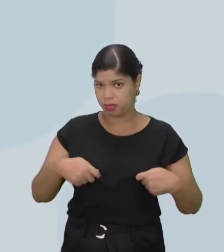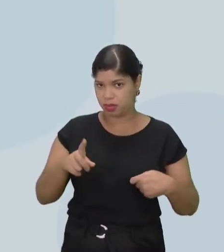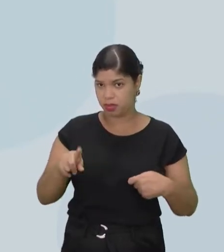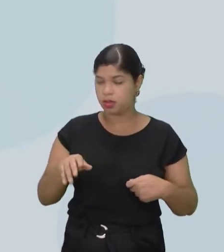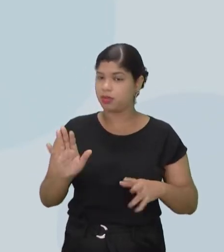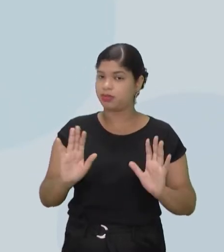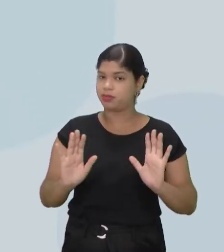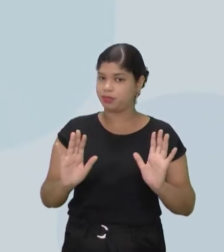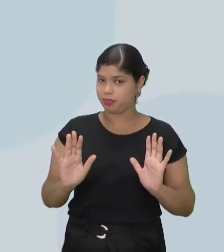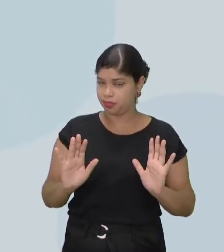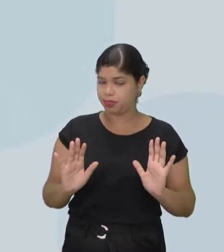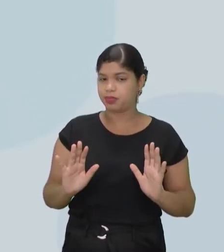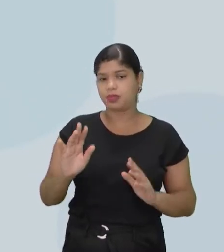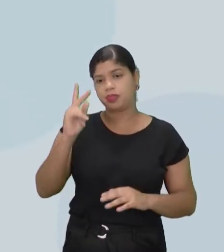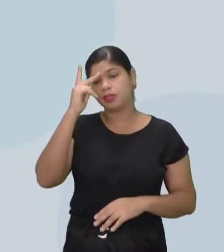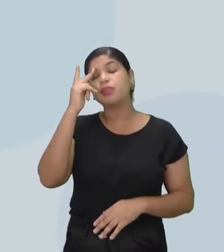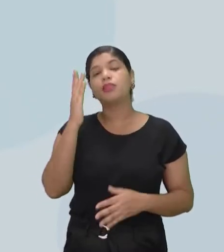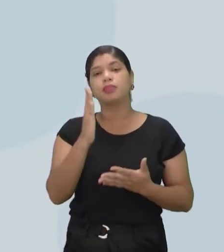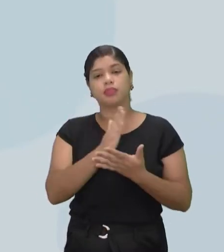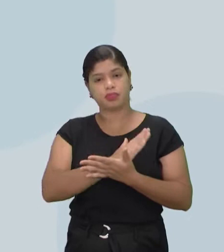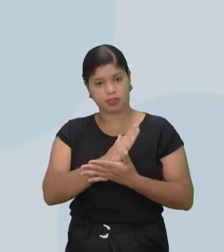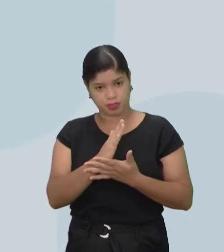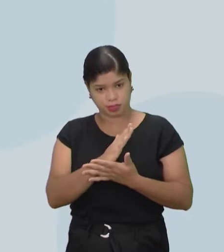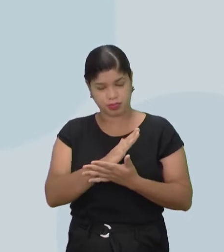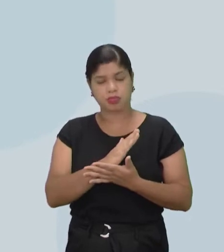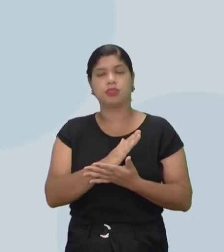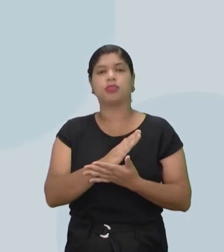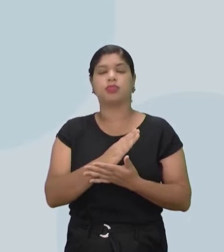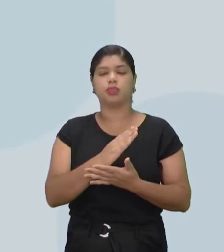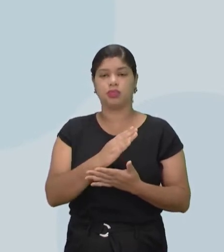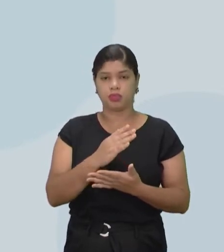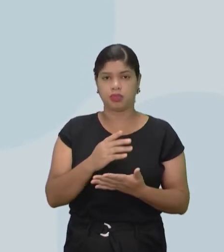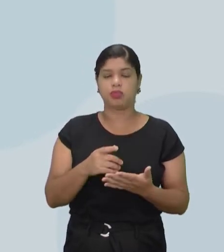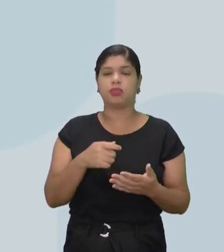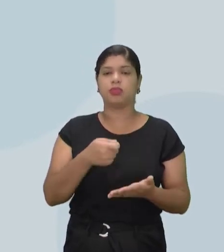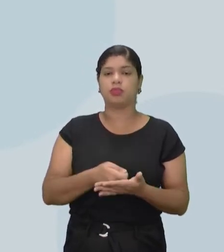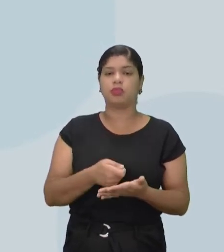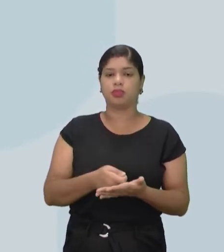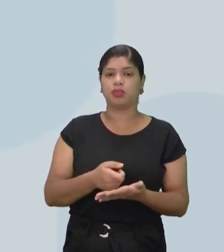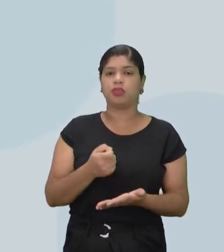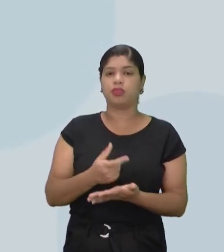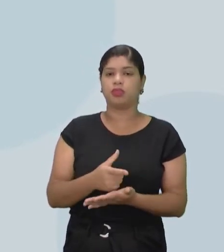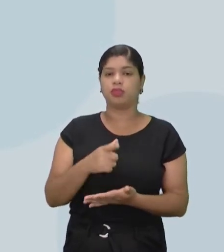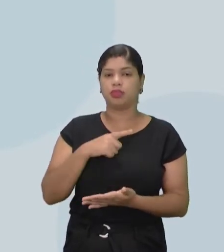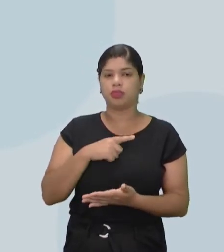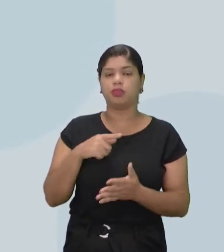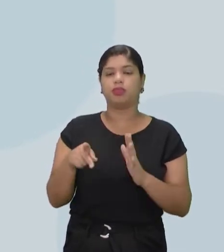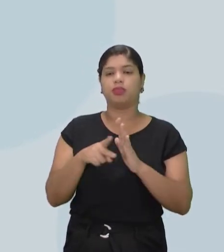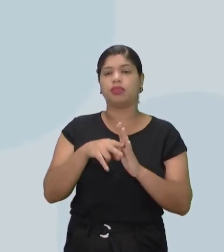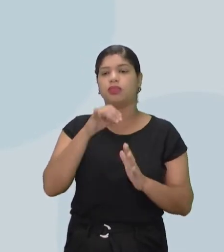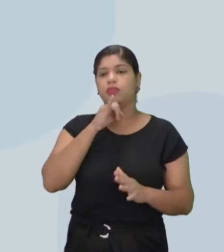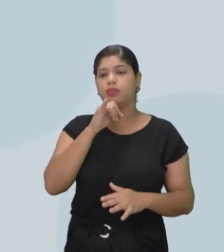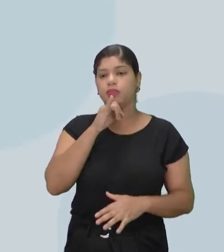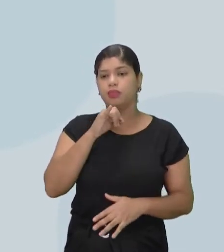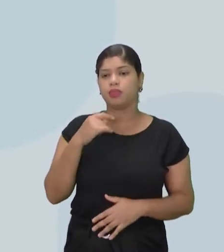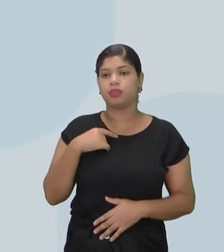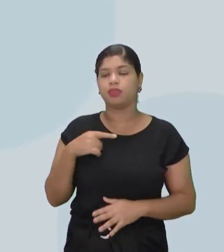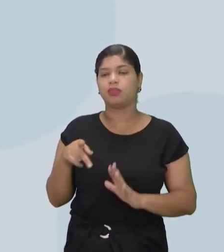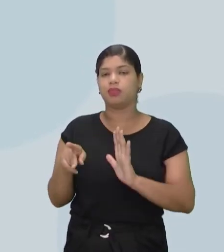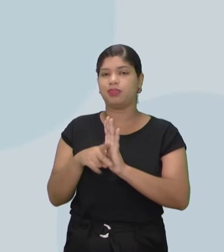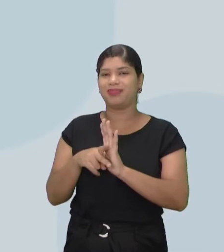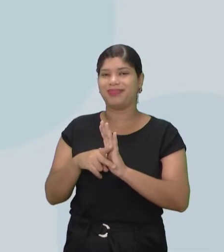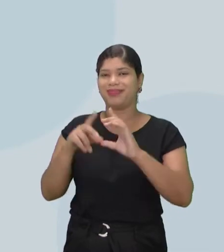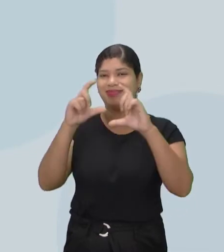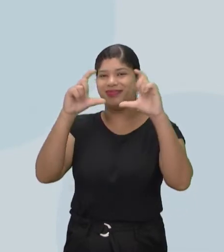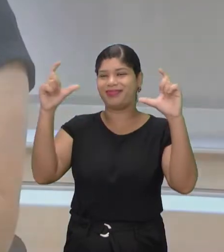Então, o que acontece? Uma parte delas é cobrada apenas de estabelecimentos comerciais ou, no caso de gente que faz anúncio. Então,